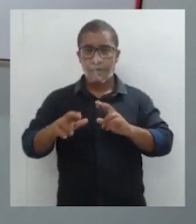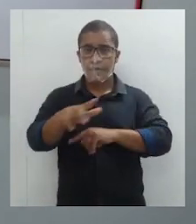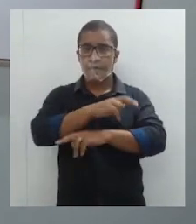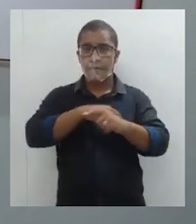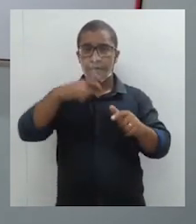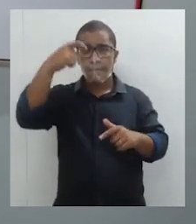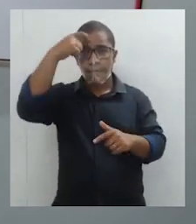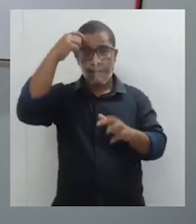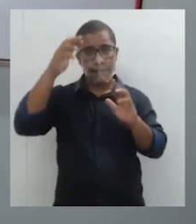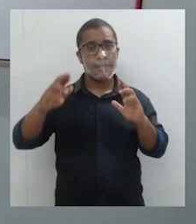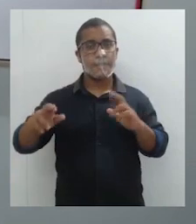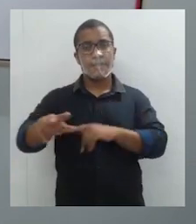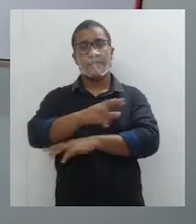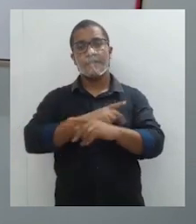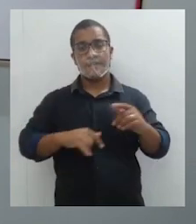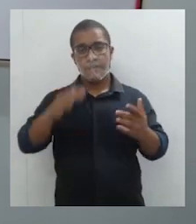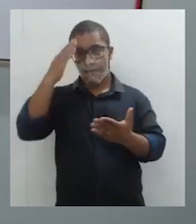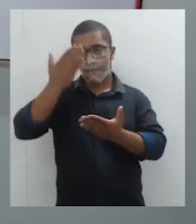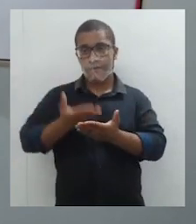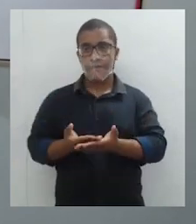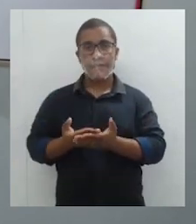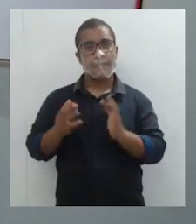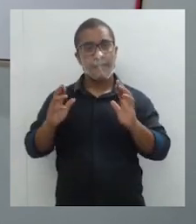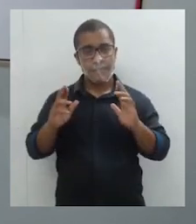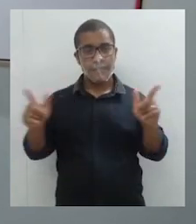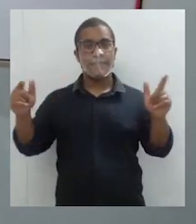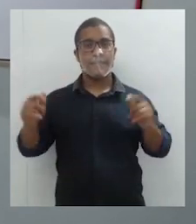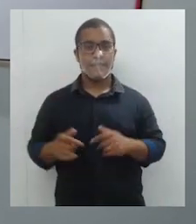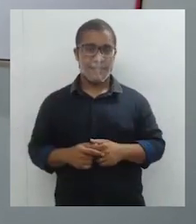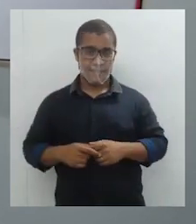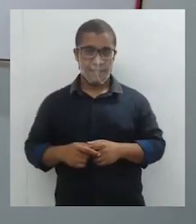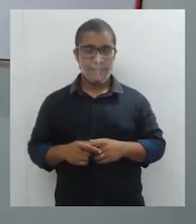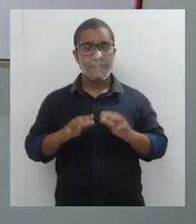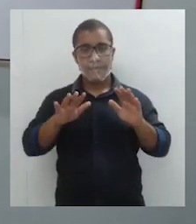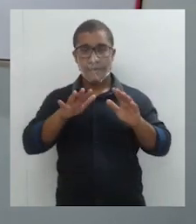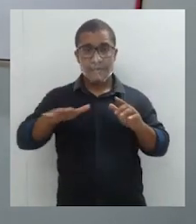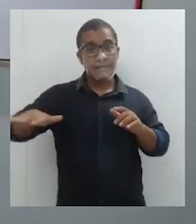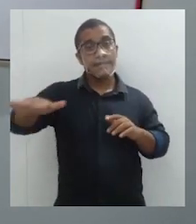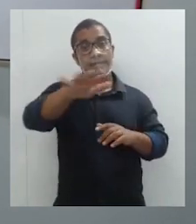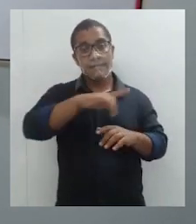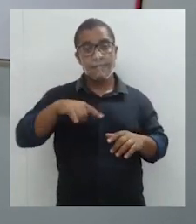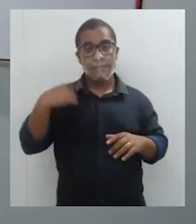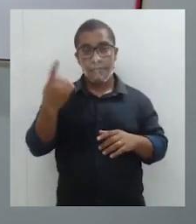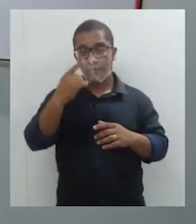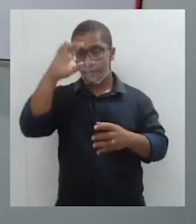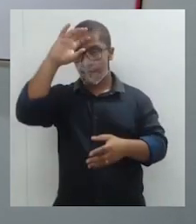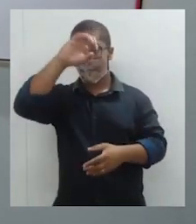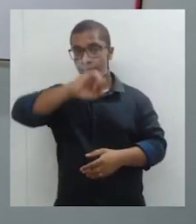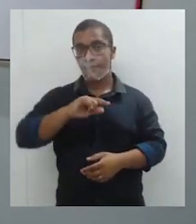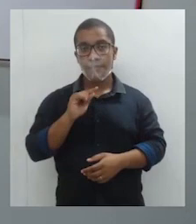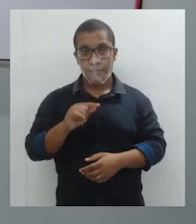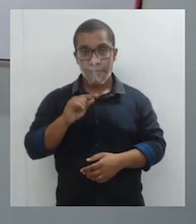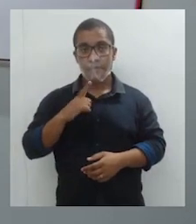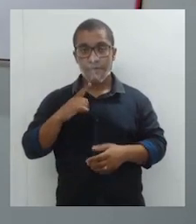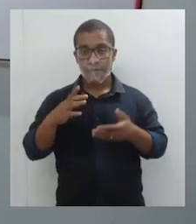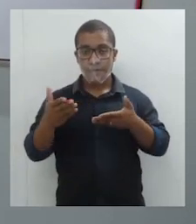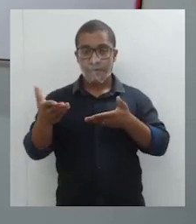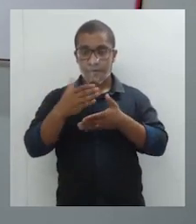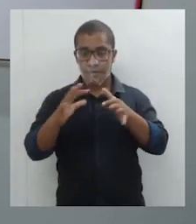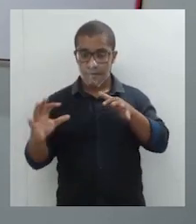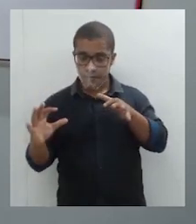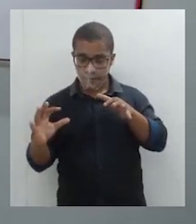pensamento ser com seu modo de pensar mas em geral nós iremos o que cara estudando essa relação